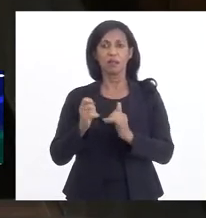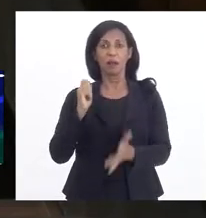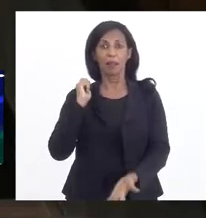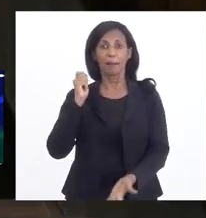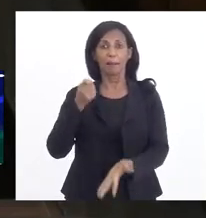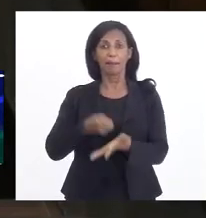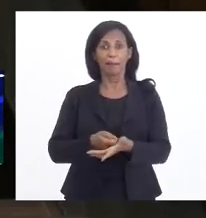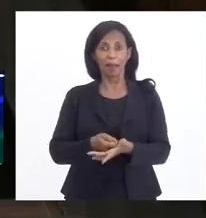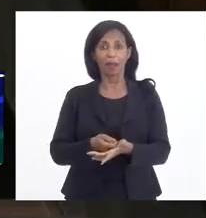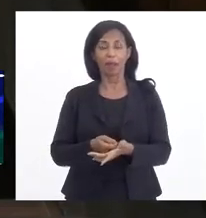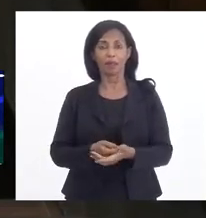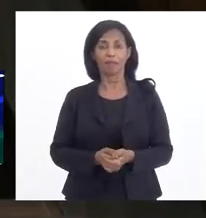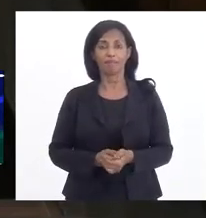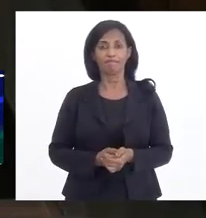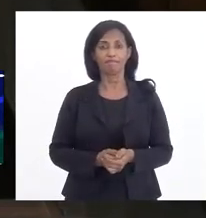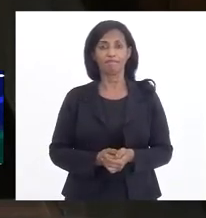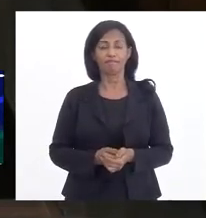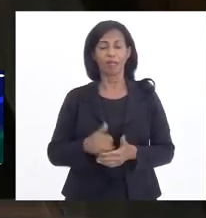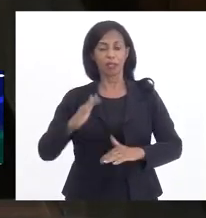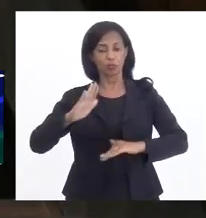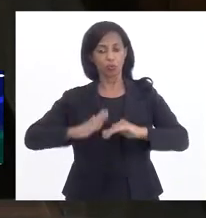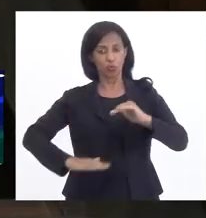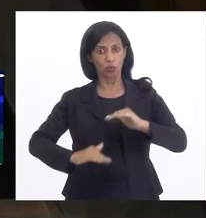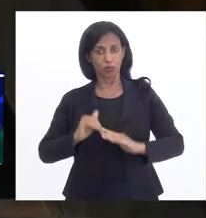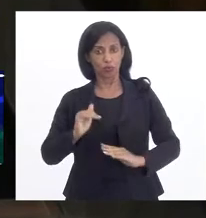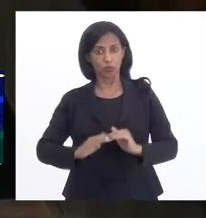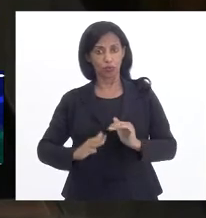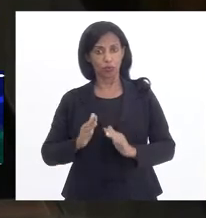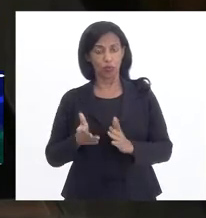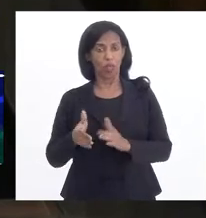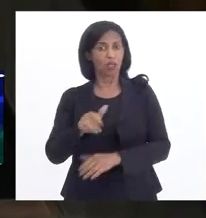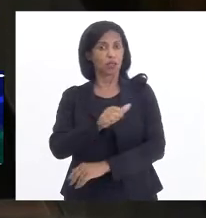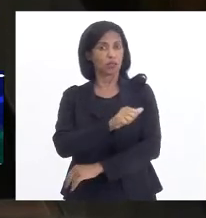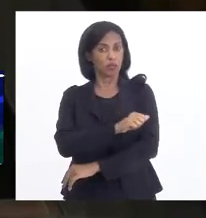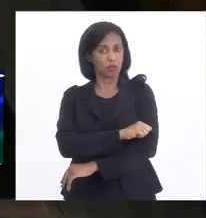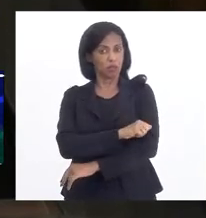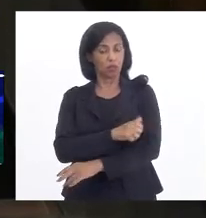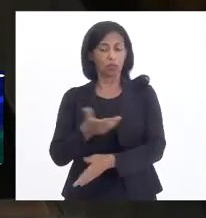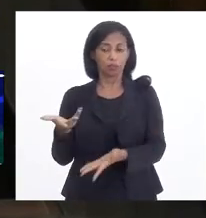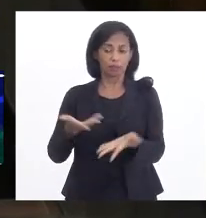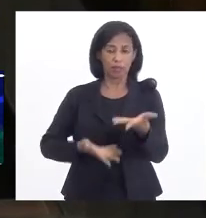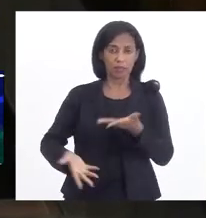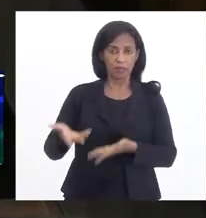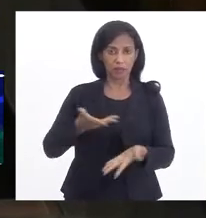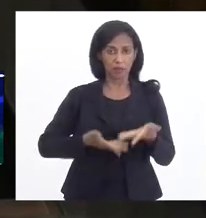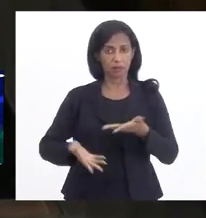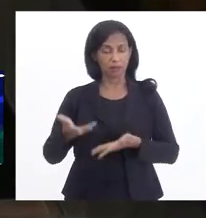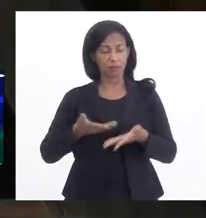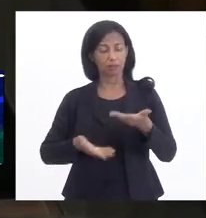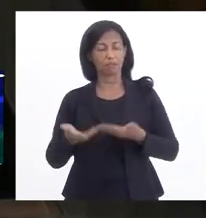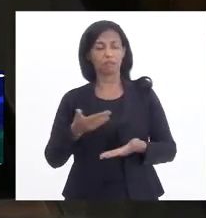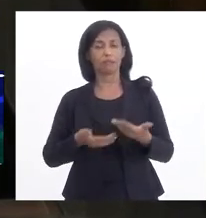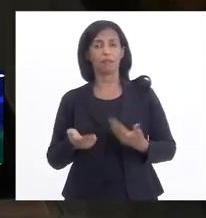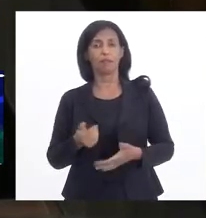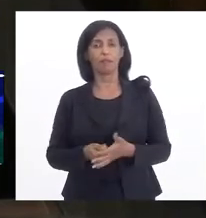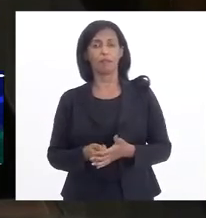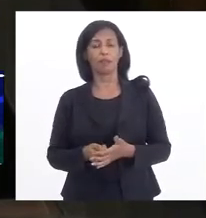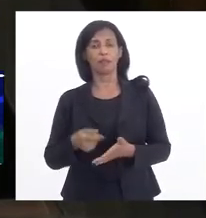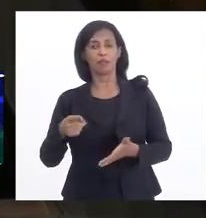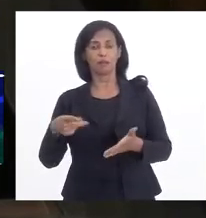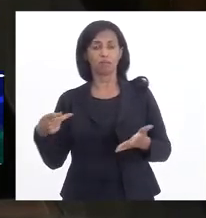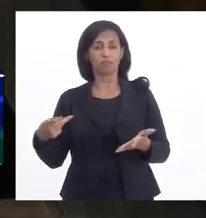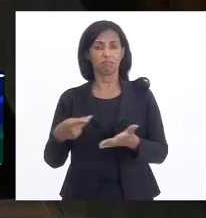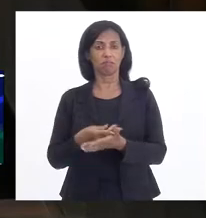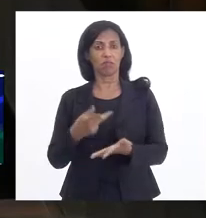pagar para que seus profissionais e os seus alunos participassem desse evento.